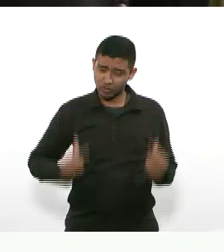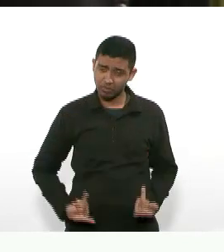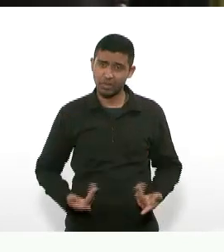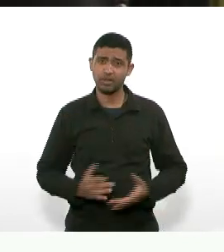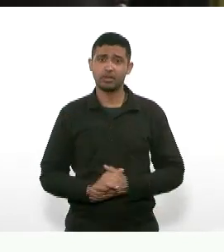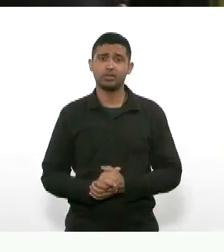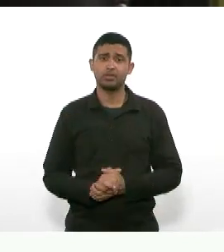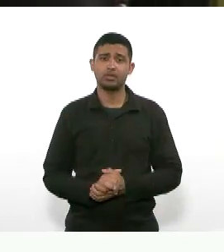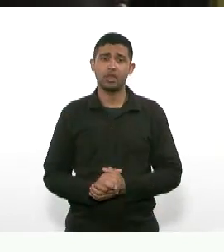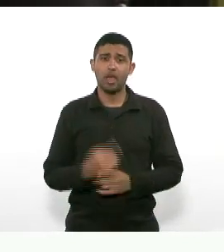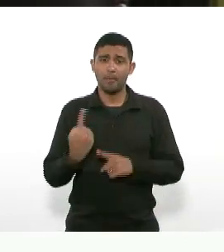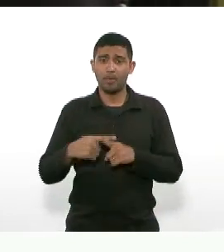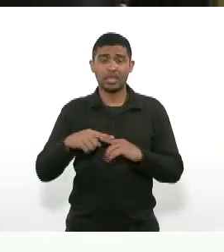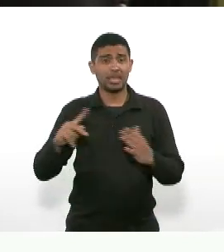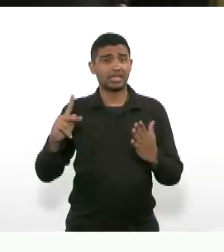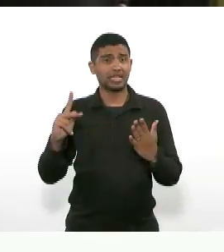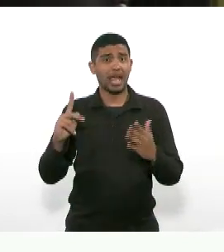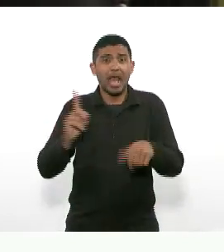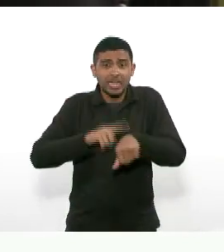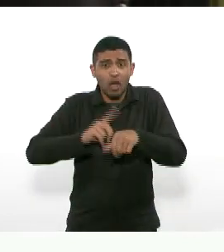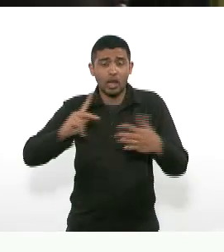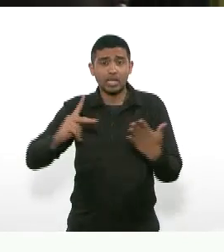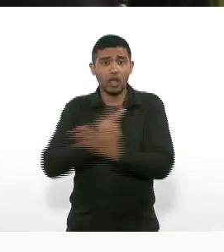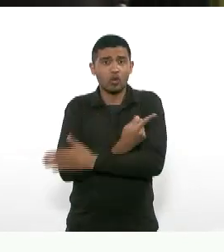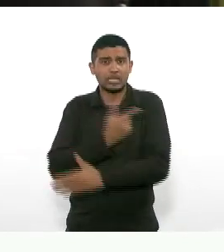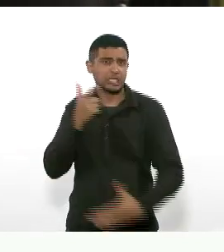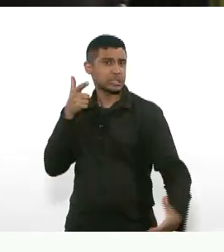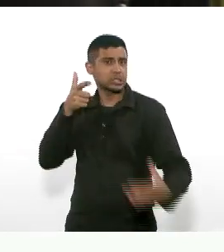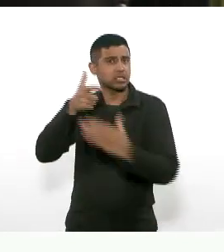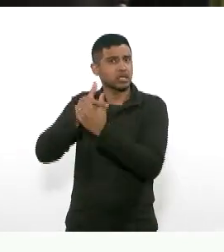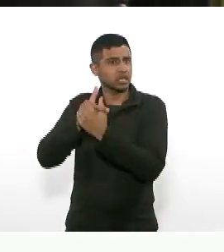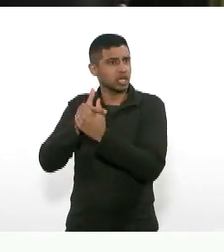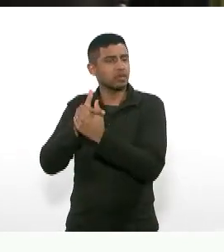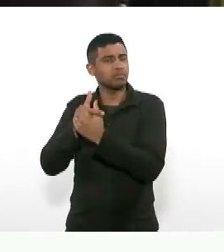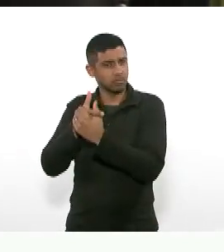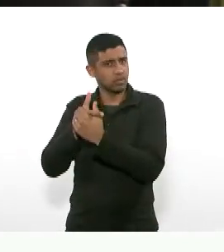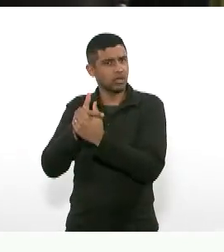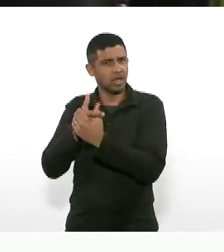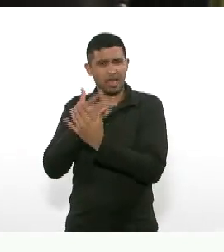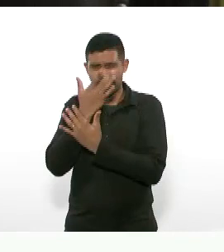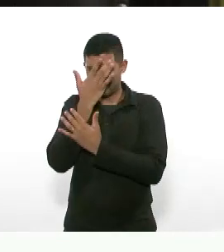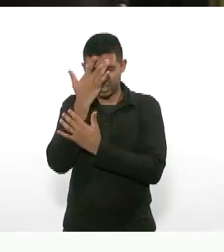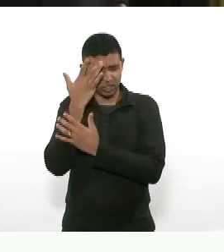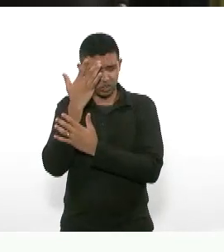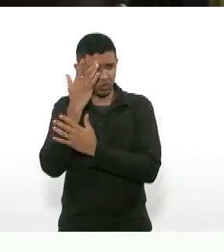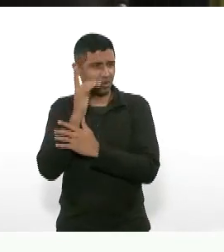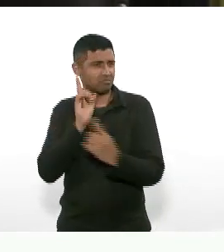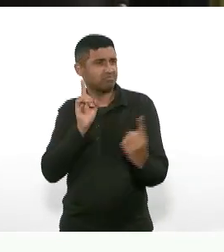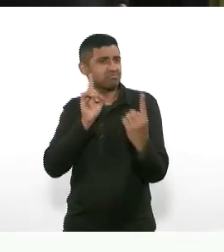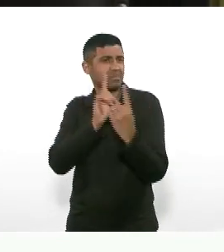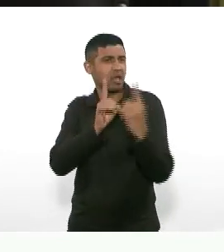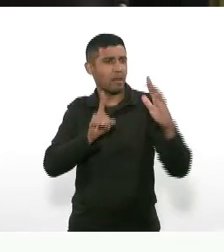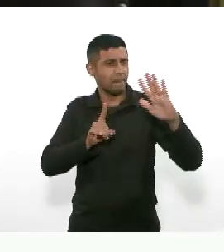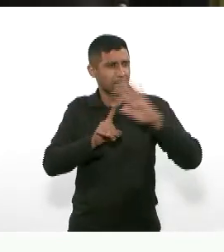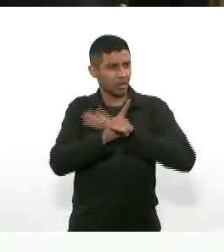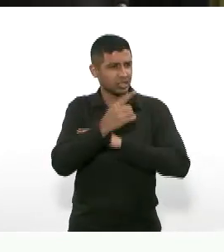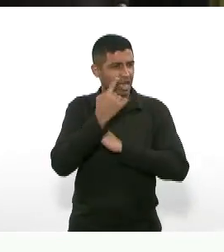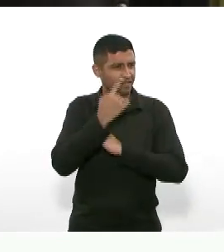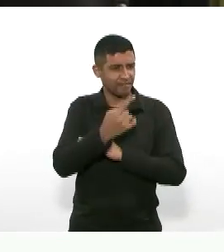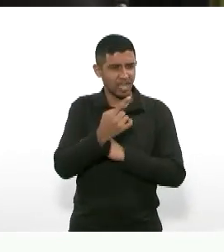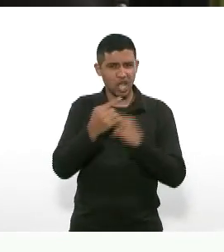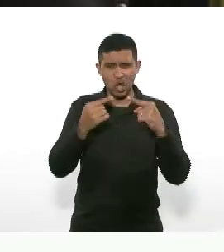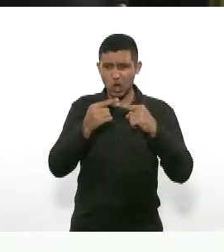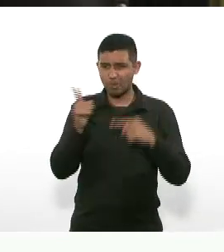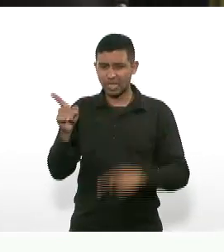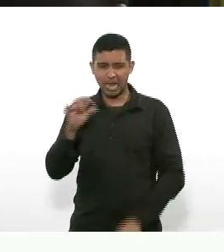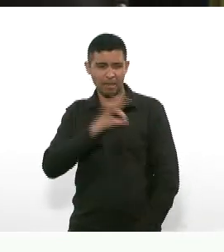Porque na hora que o crime acontece, a verdade é que ninguém vai perguntar se a atribuição era da Polícia Civil, da